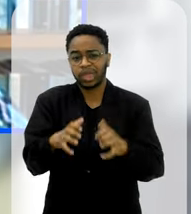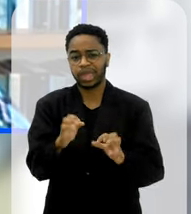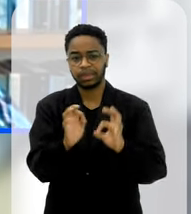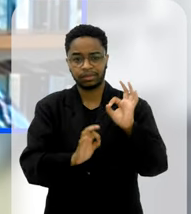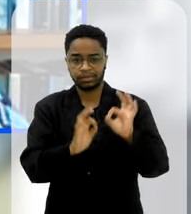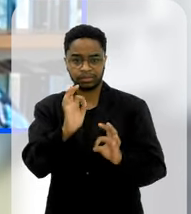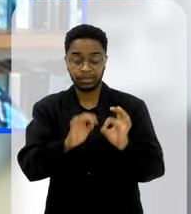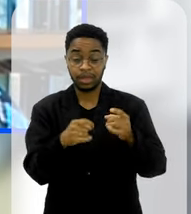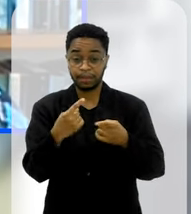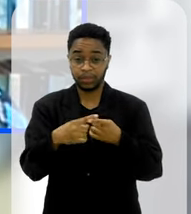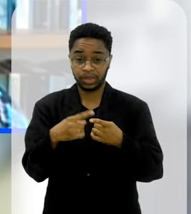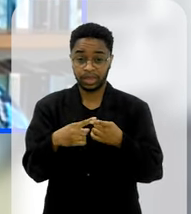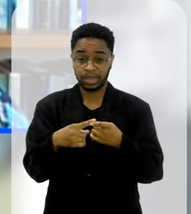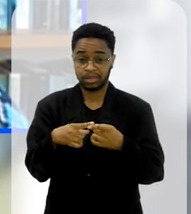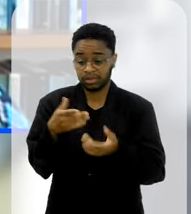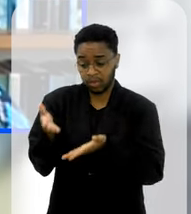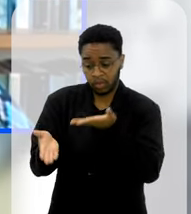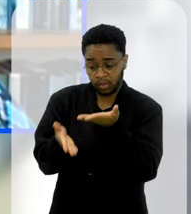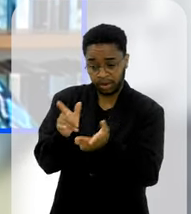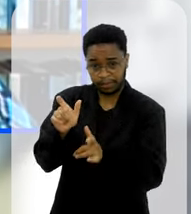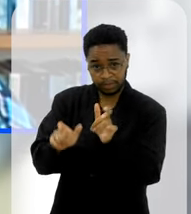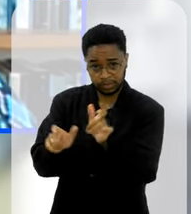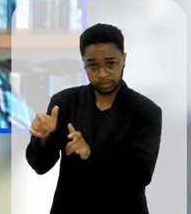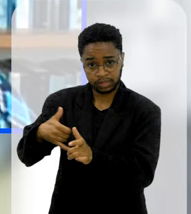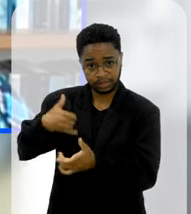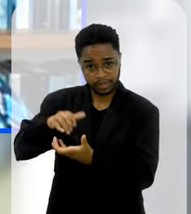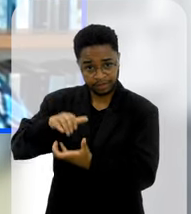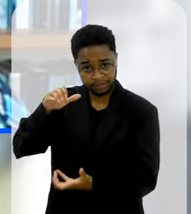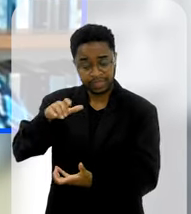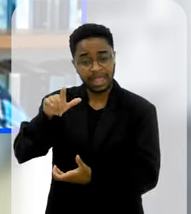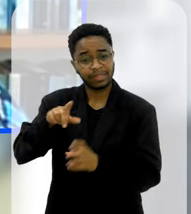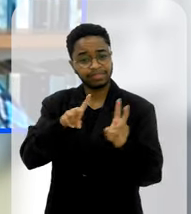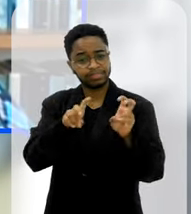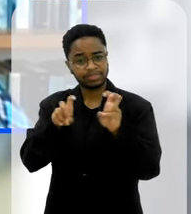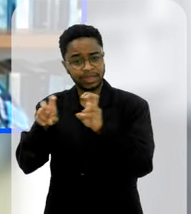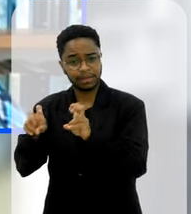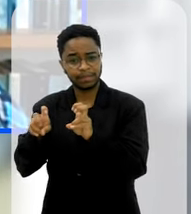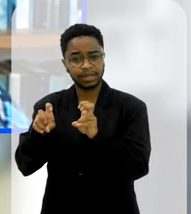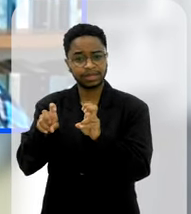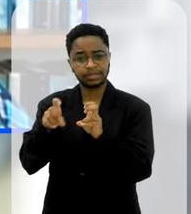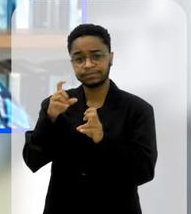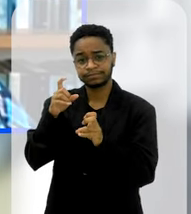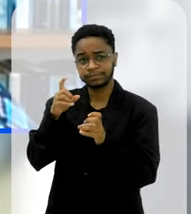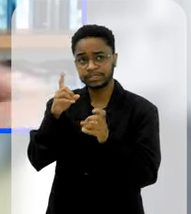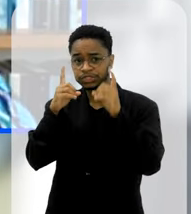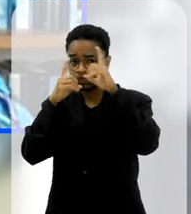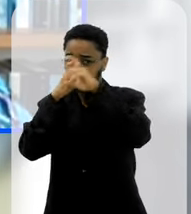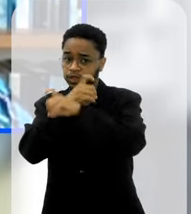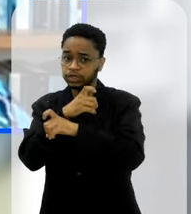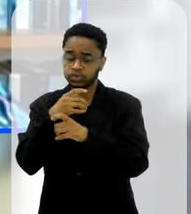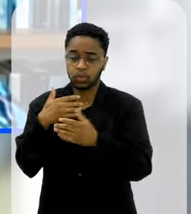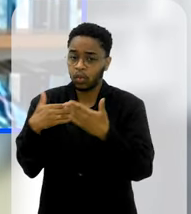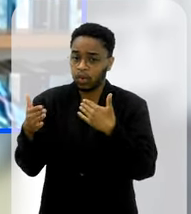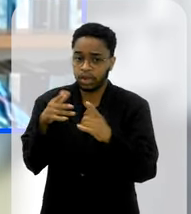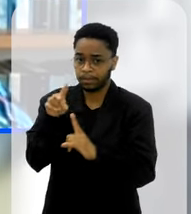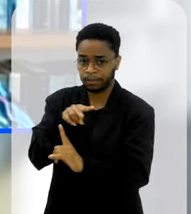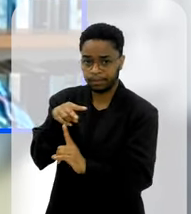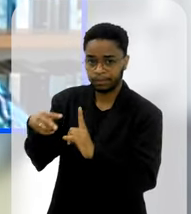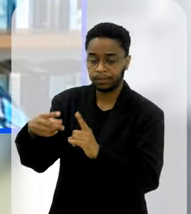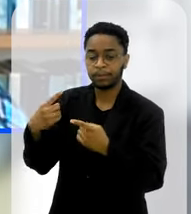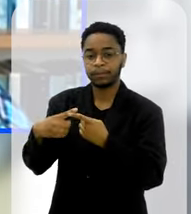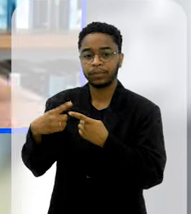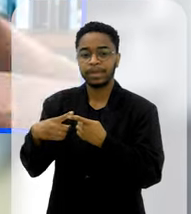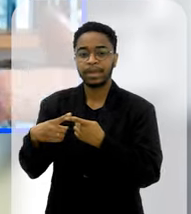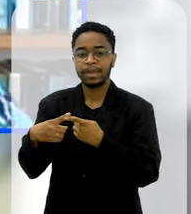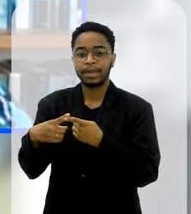queremos nos preparar, porque lidar com a velhice é lidar com um tema muito sensível, sobre qualquer perspectiva que se olhe.